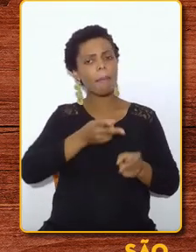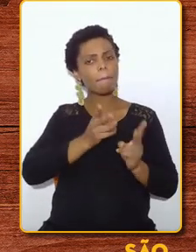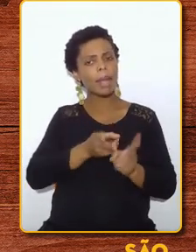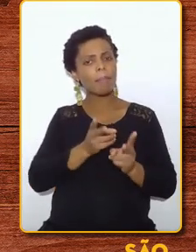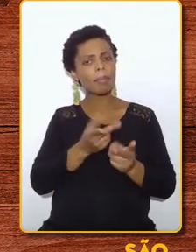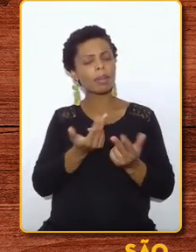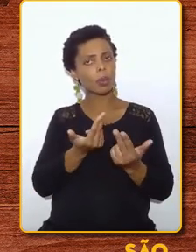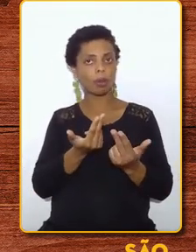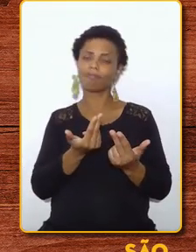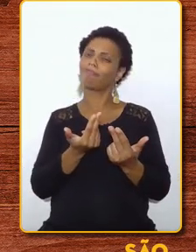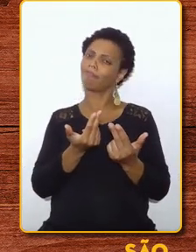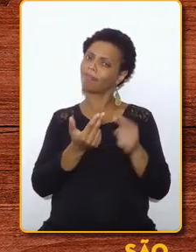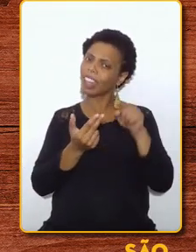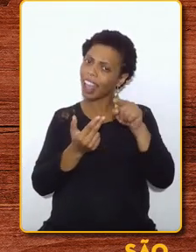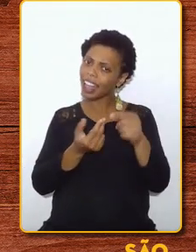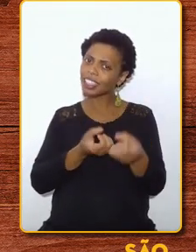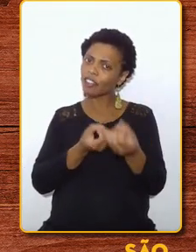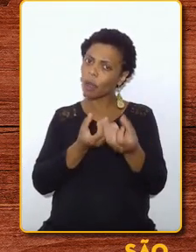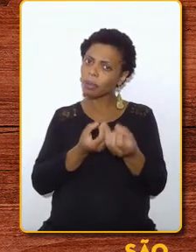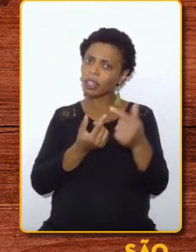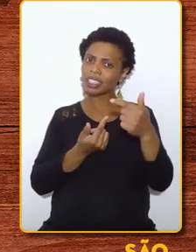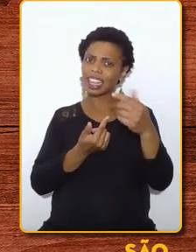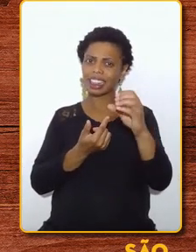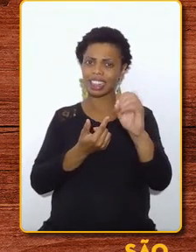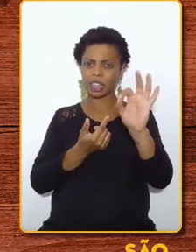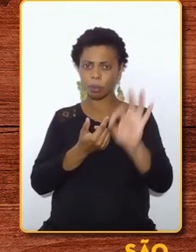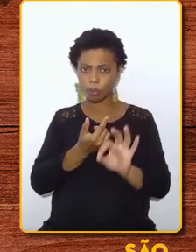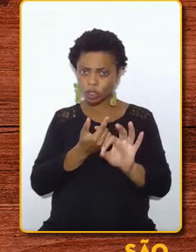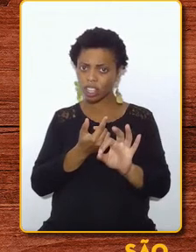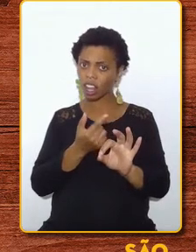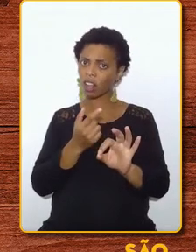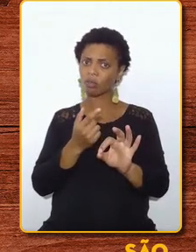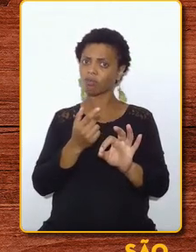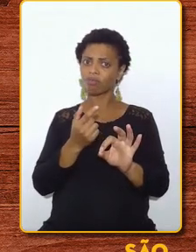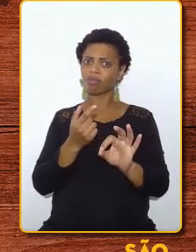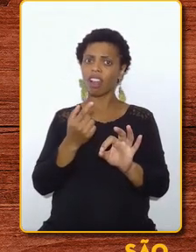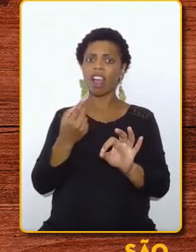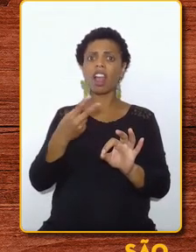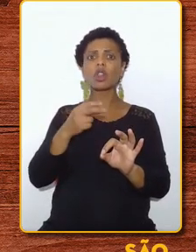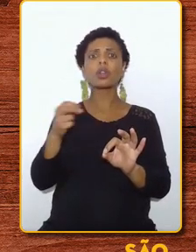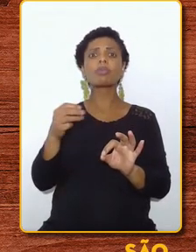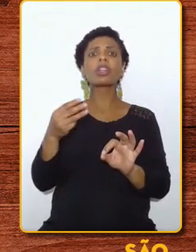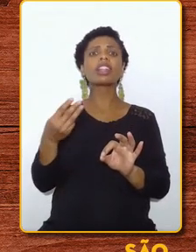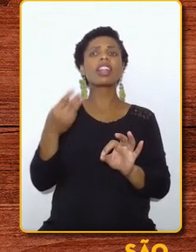número, ele foi inventado, né, em 2003, cozinhado,